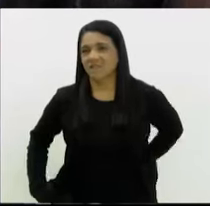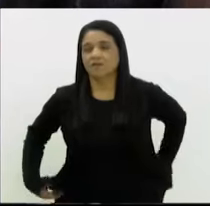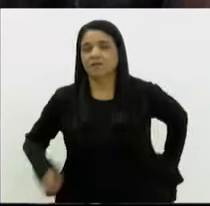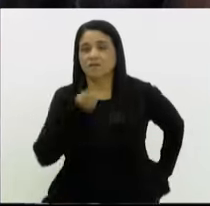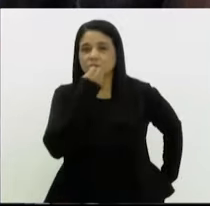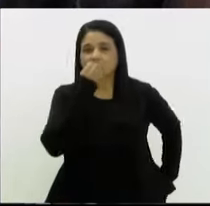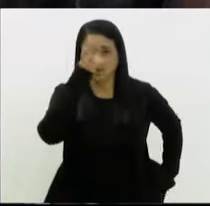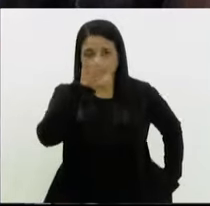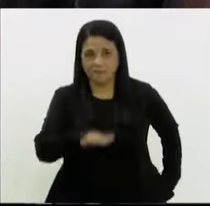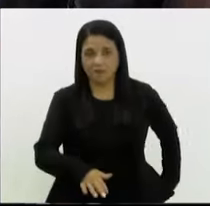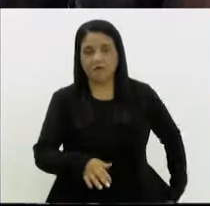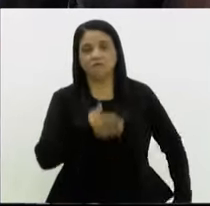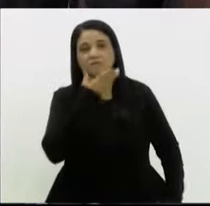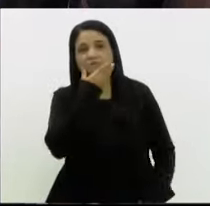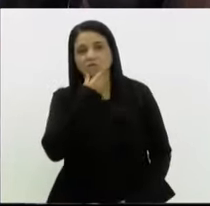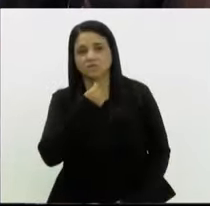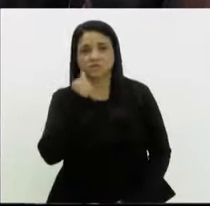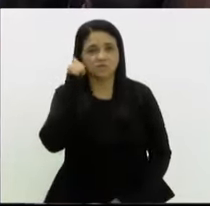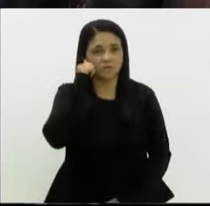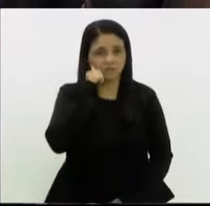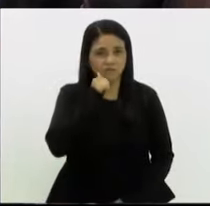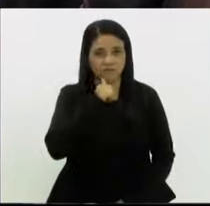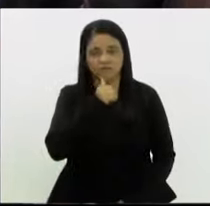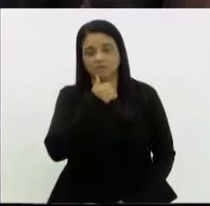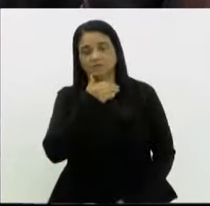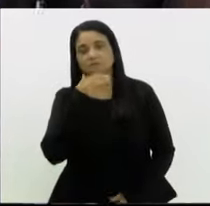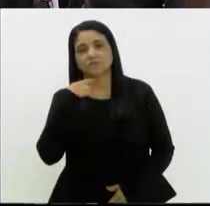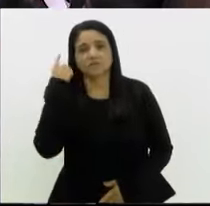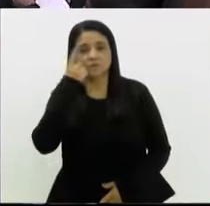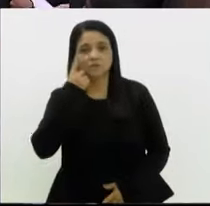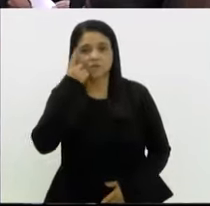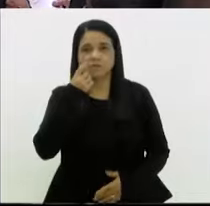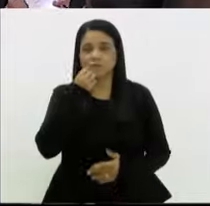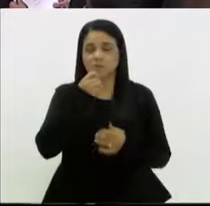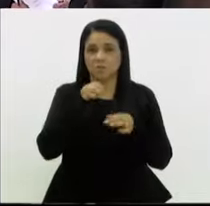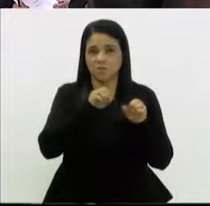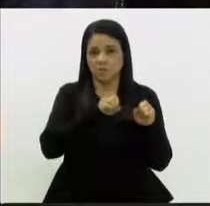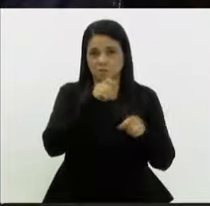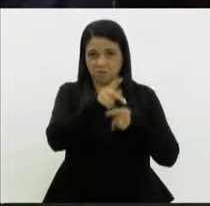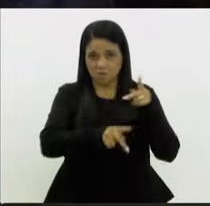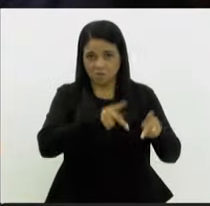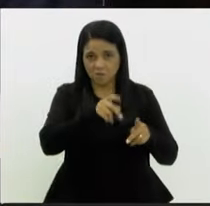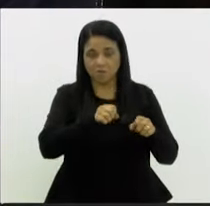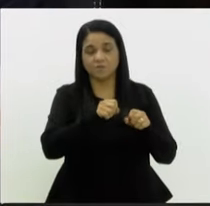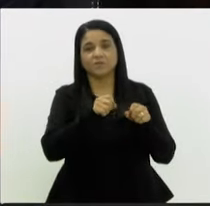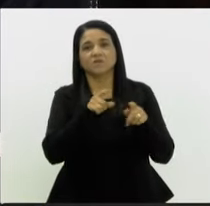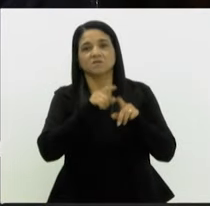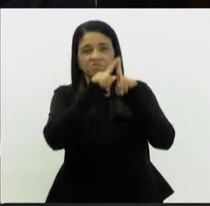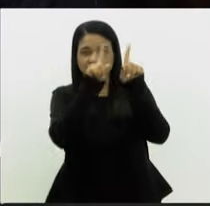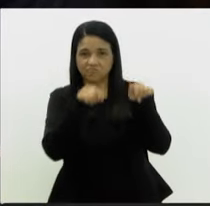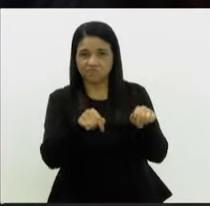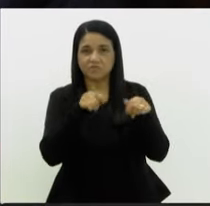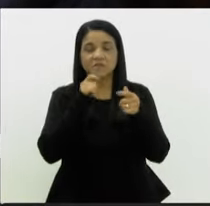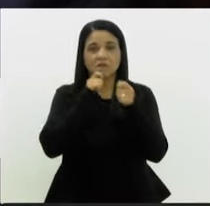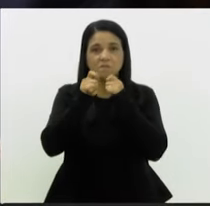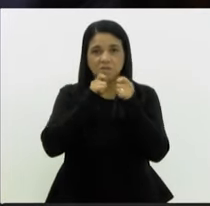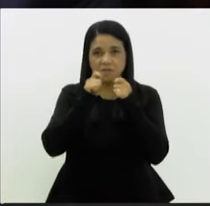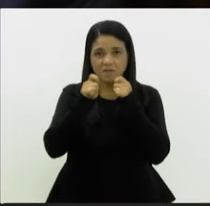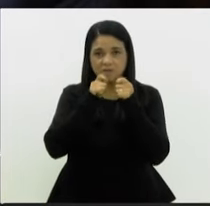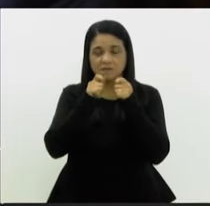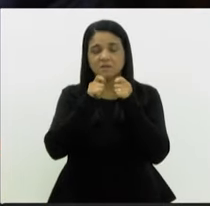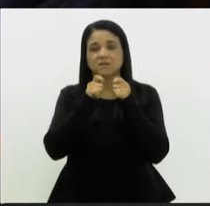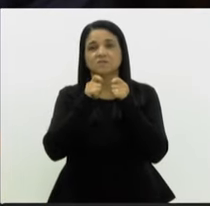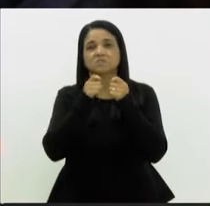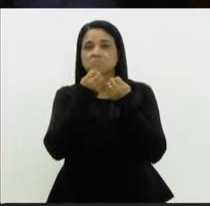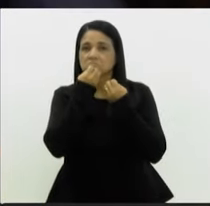Boa tarde, senhoras e senhores deputados, público presente, assessores, servidores, imprensa.